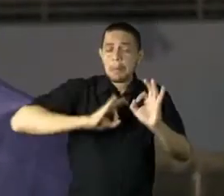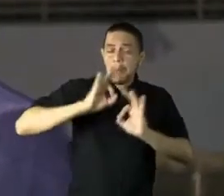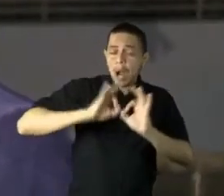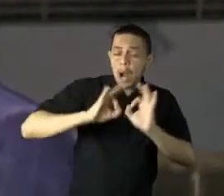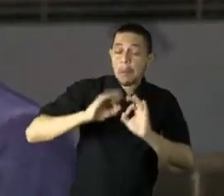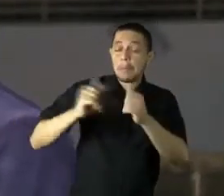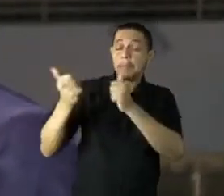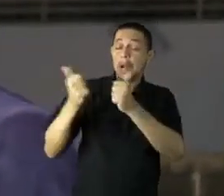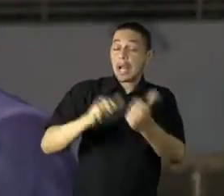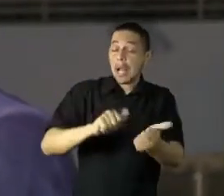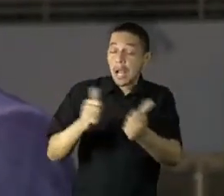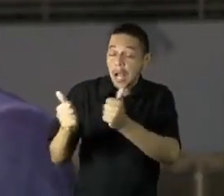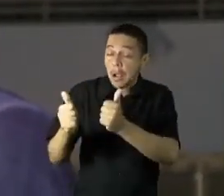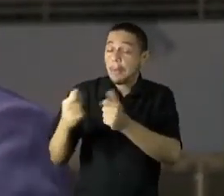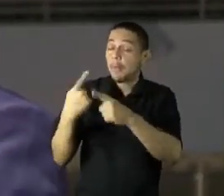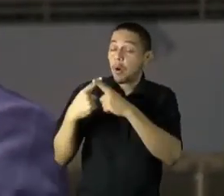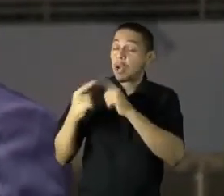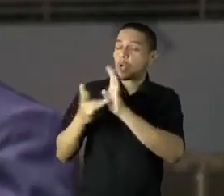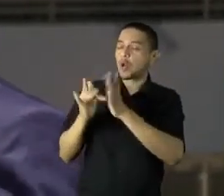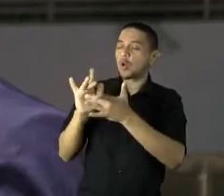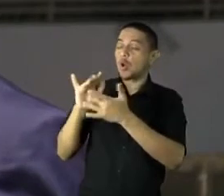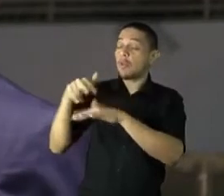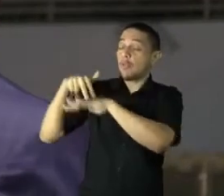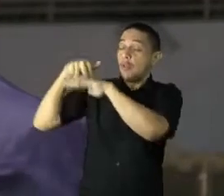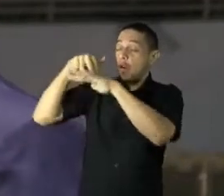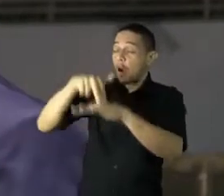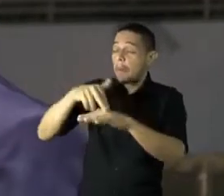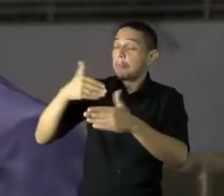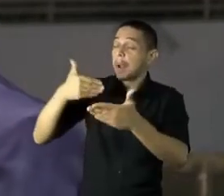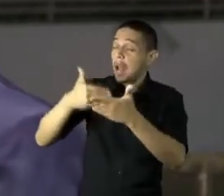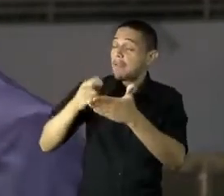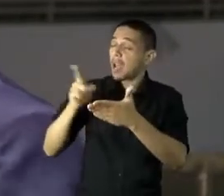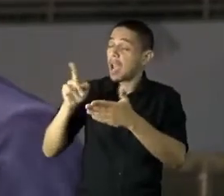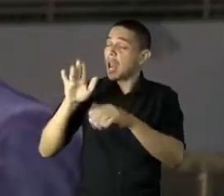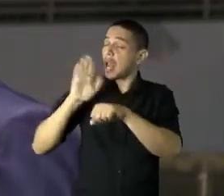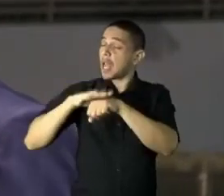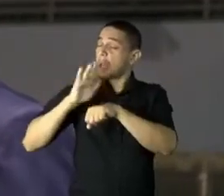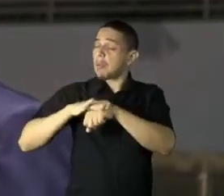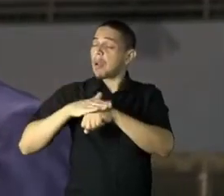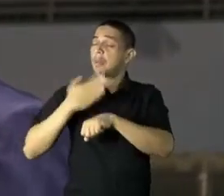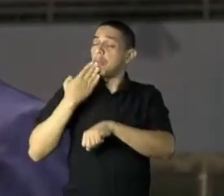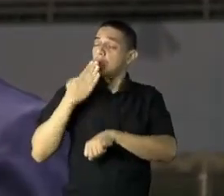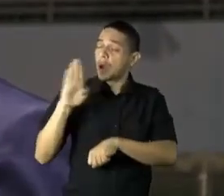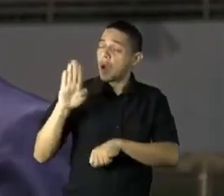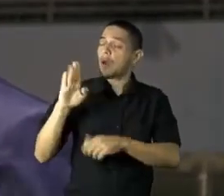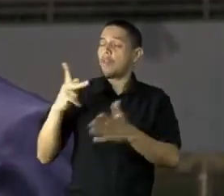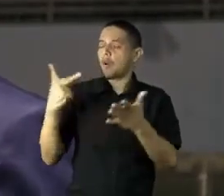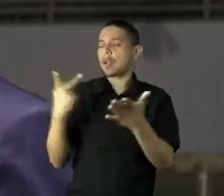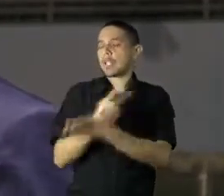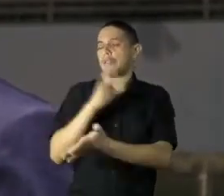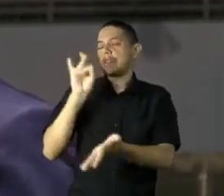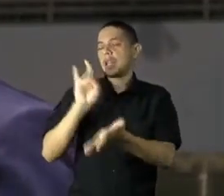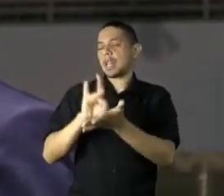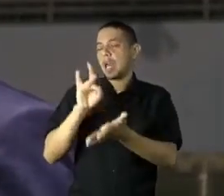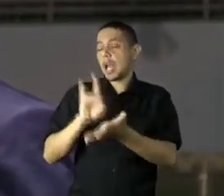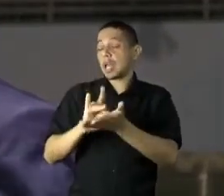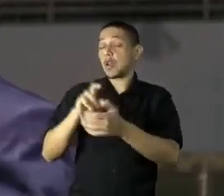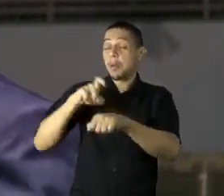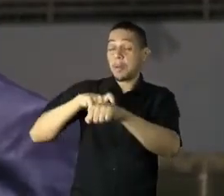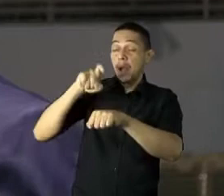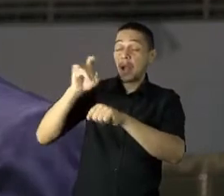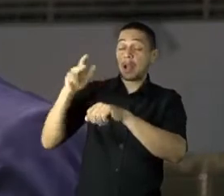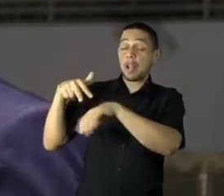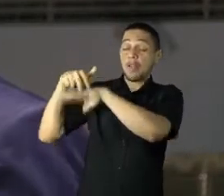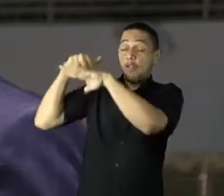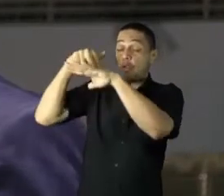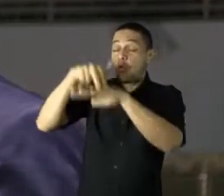nos buscar ele prometeu ele vai cumprir assim como todas as outras promessas que ele fez ele cumpriu e quando ele voltará para nos buscar